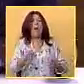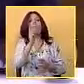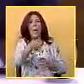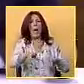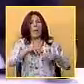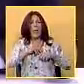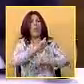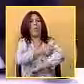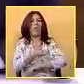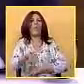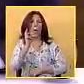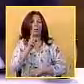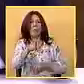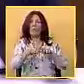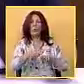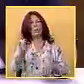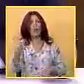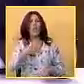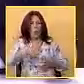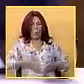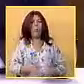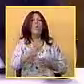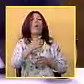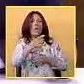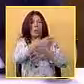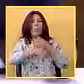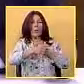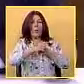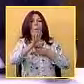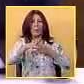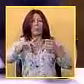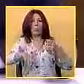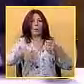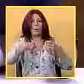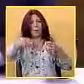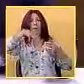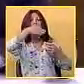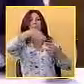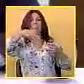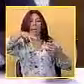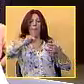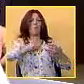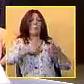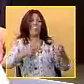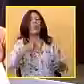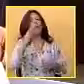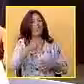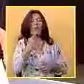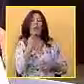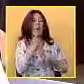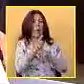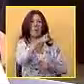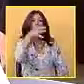assumir isso. Eu sou um europeu também, mas também sou português e monárquico. Eu volto a insistir numa pergunta que lhe fiz há pouco.